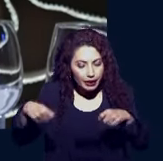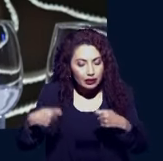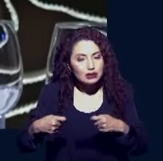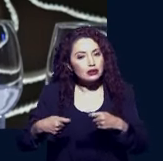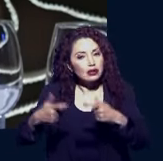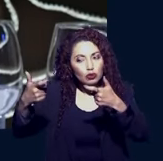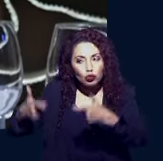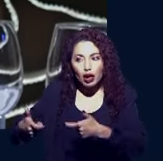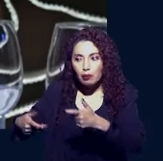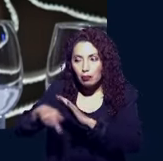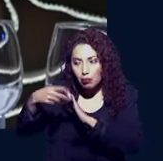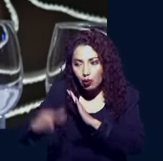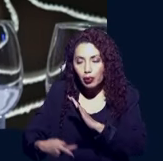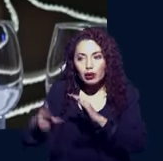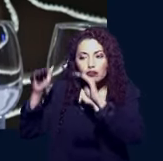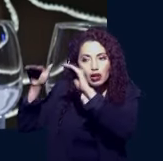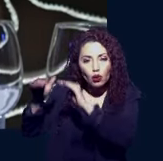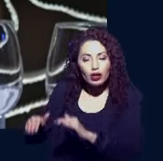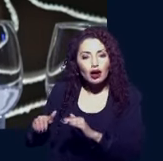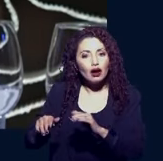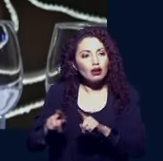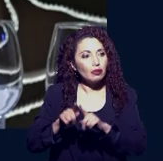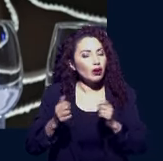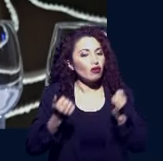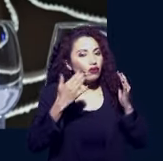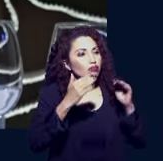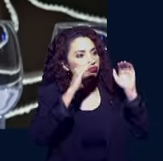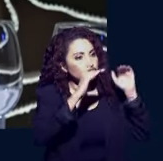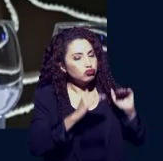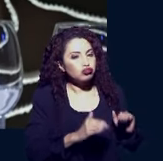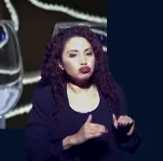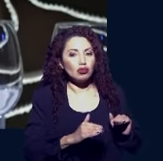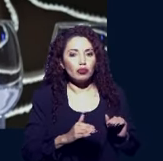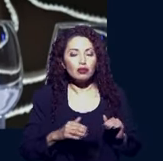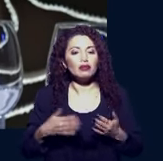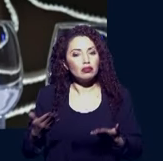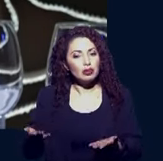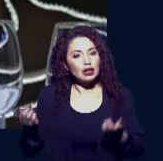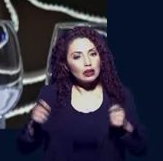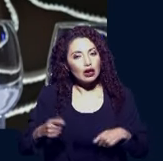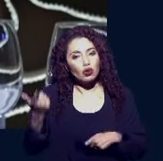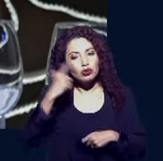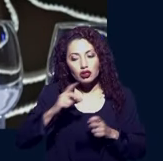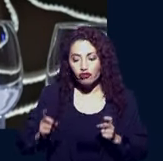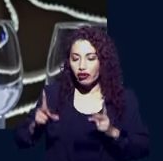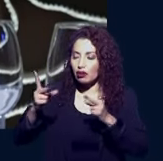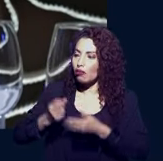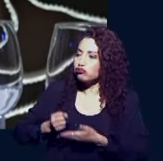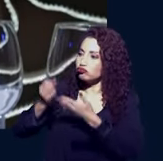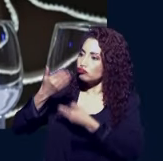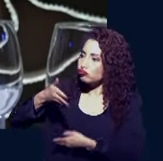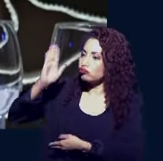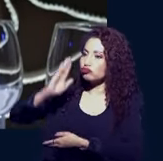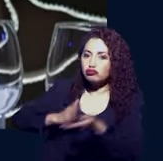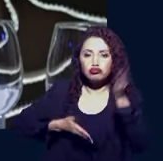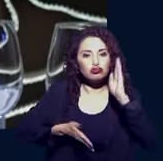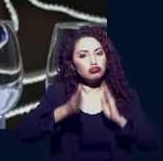né para fazer aí eh esse escoamento da safra de maneira eh mais eh